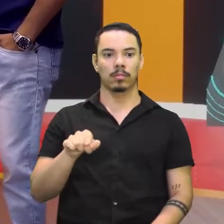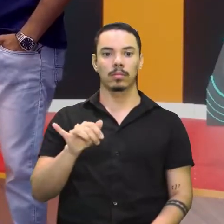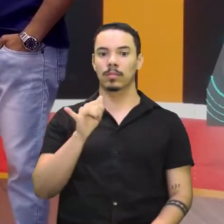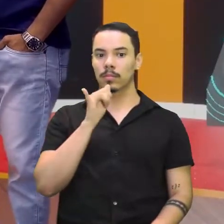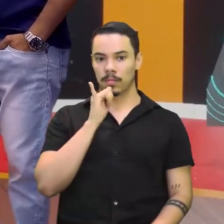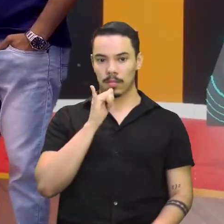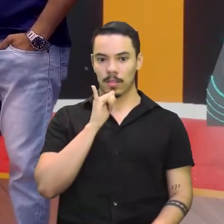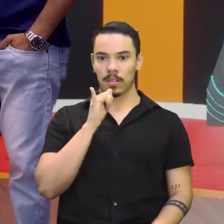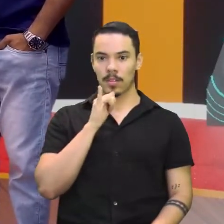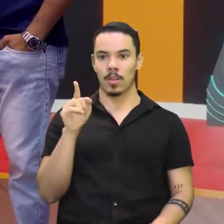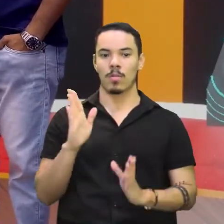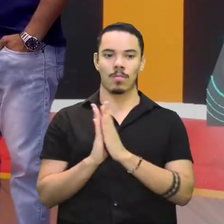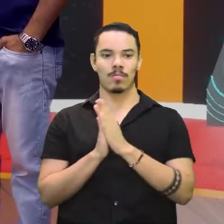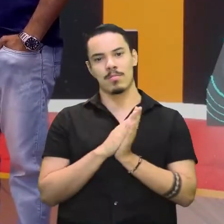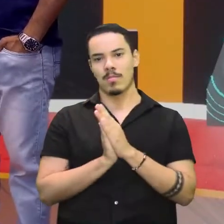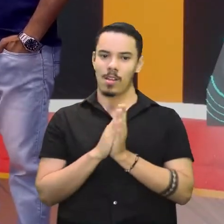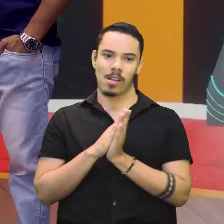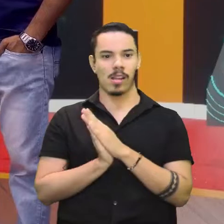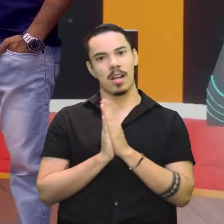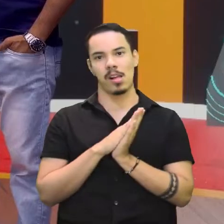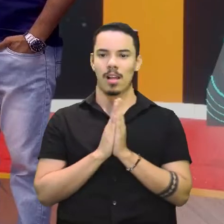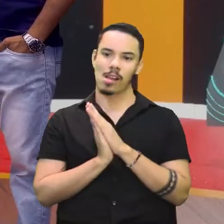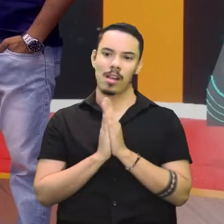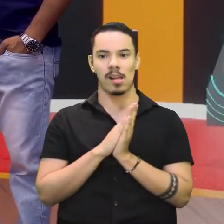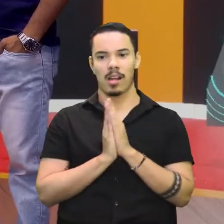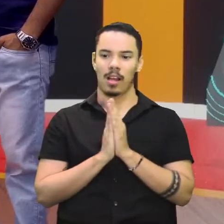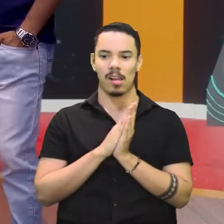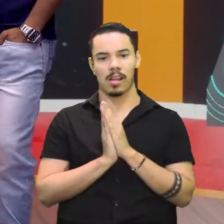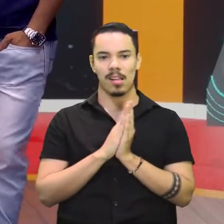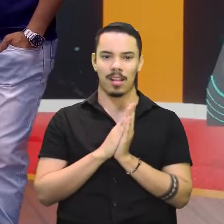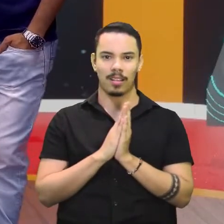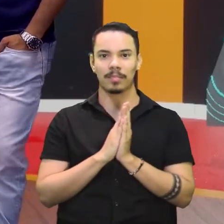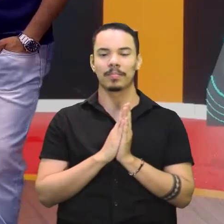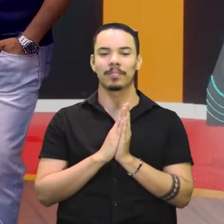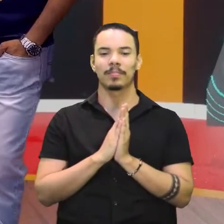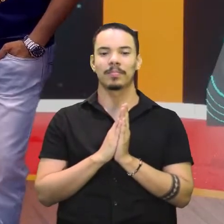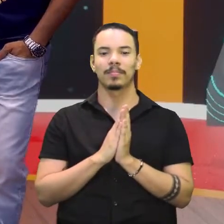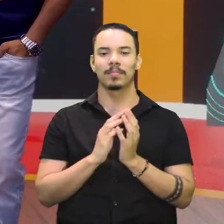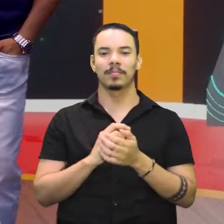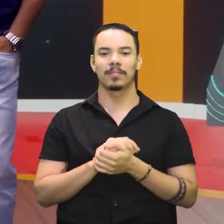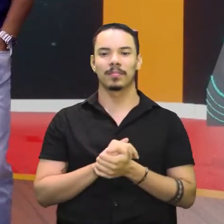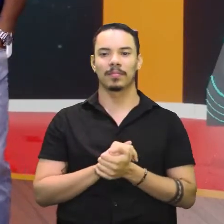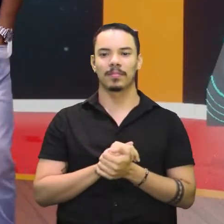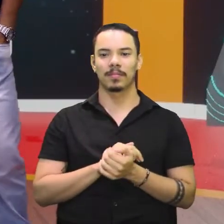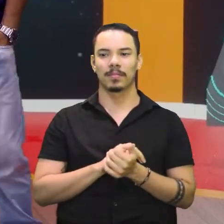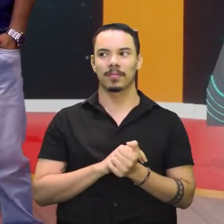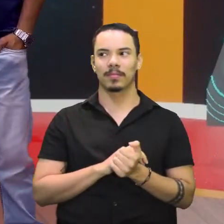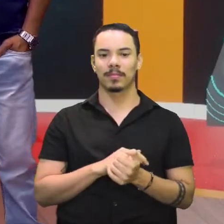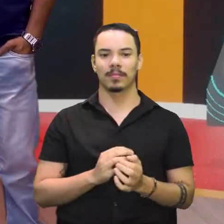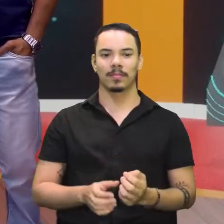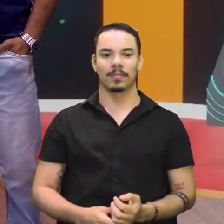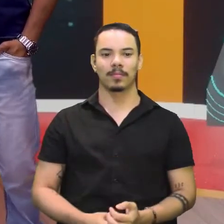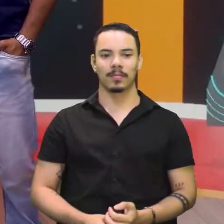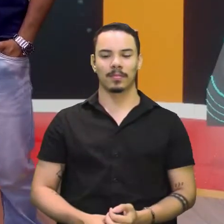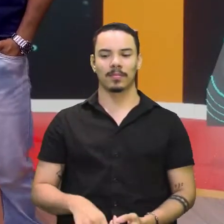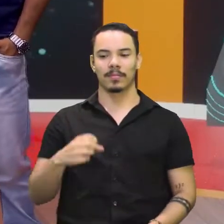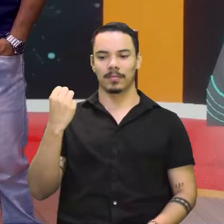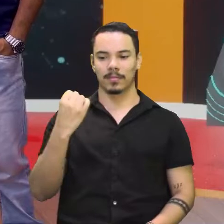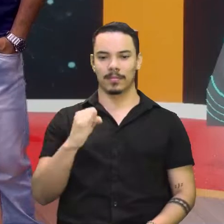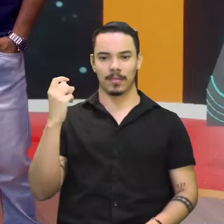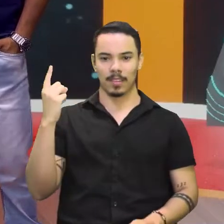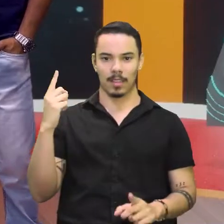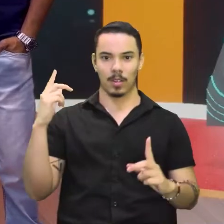Ele é todo desengonçado, assim, é legal esse. Então, quando a gente iguala um polinômio a zero, a gente vai encontrar